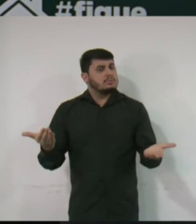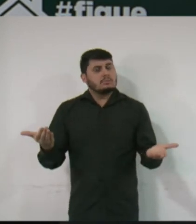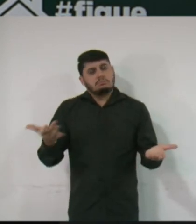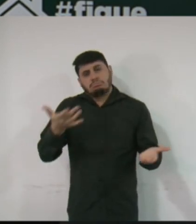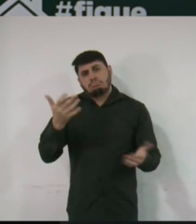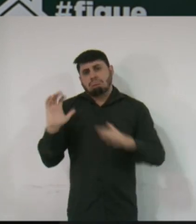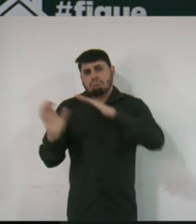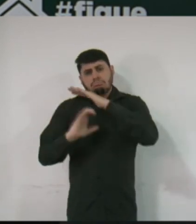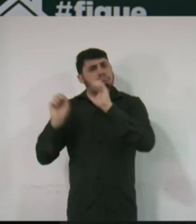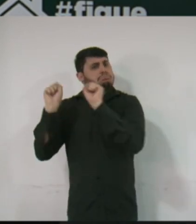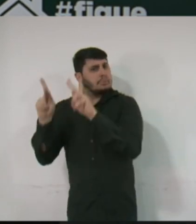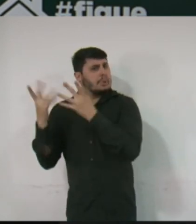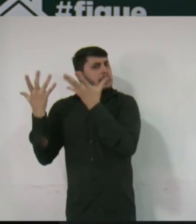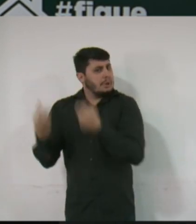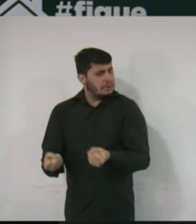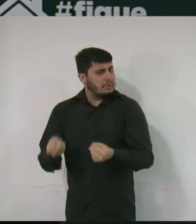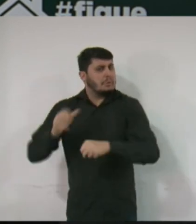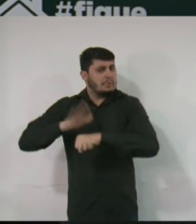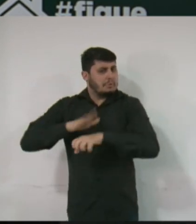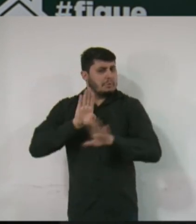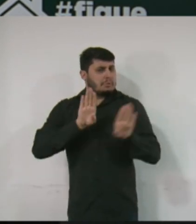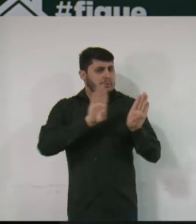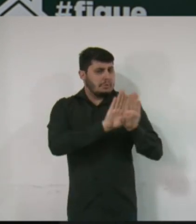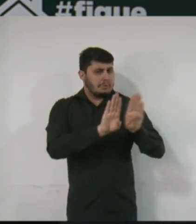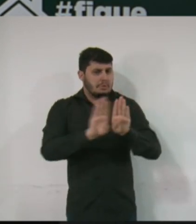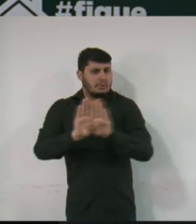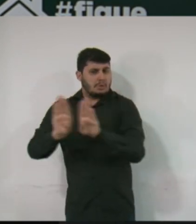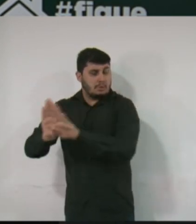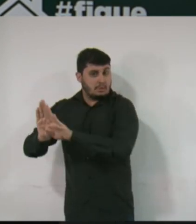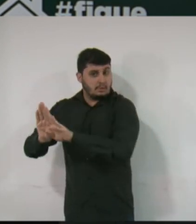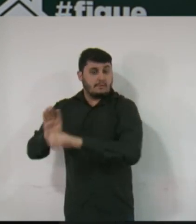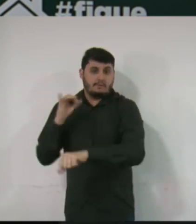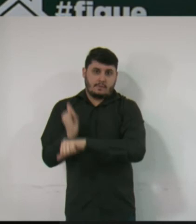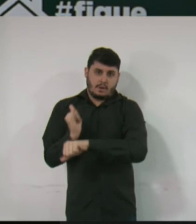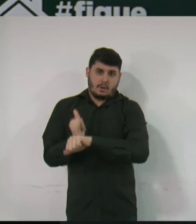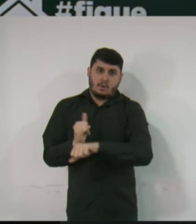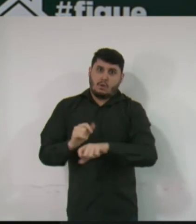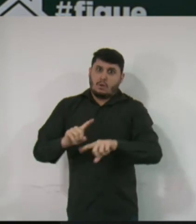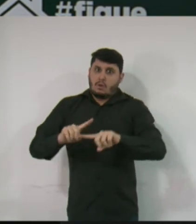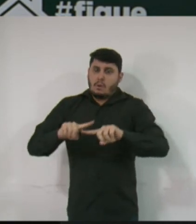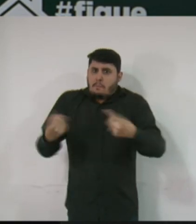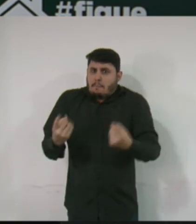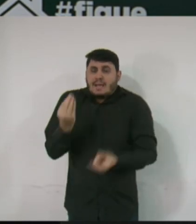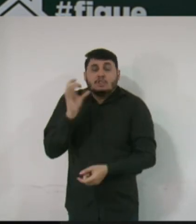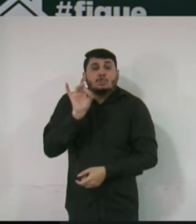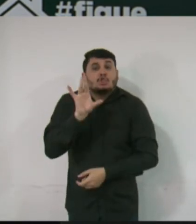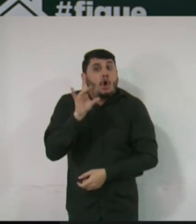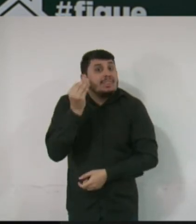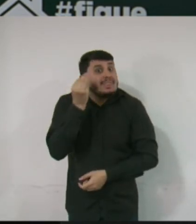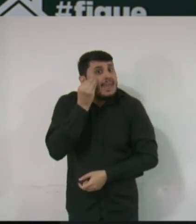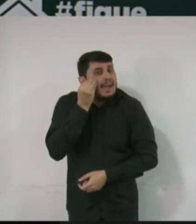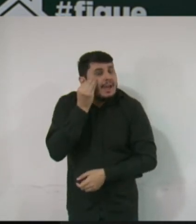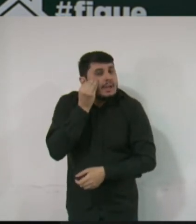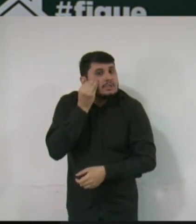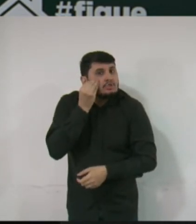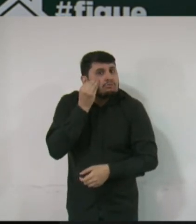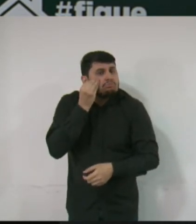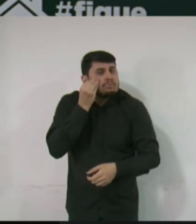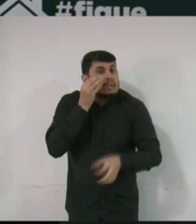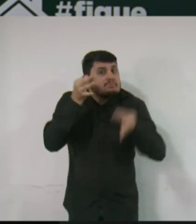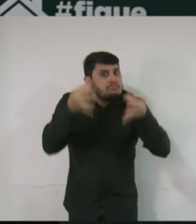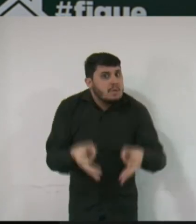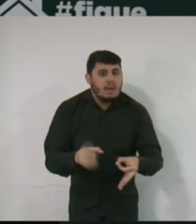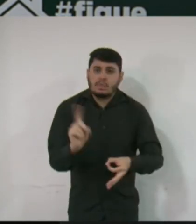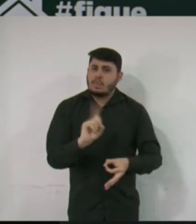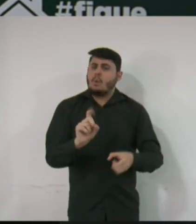para a parte do controle, mas que como estava ainda sendo somente um teste, não ia ser nada definido, eles foram retirados.